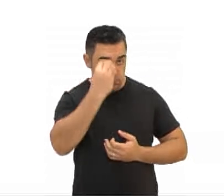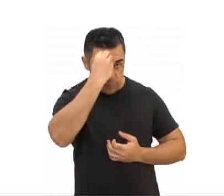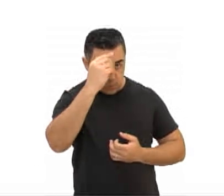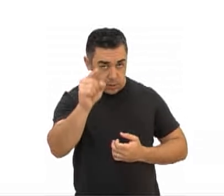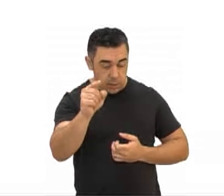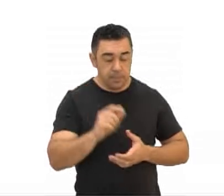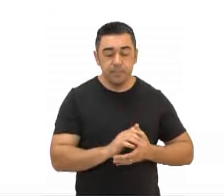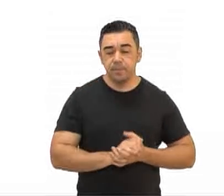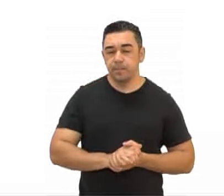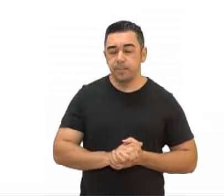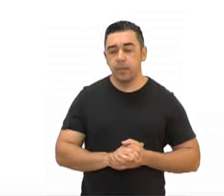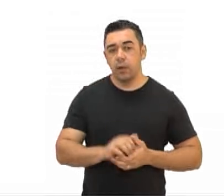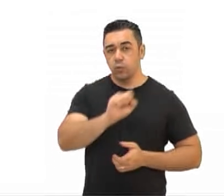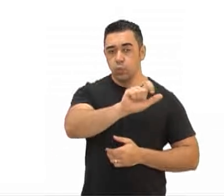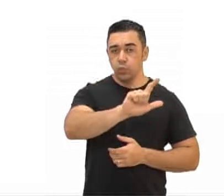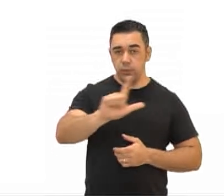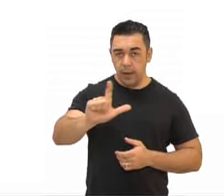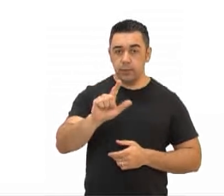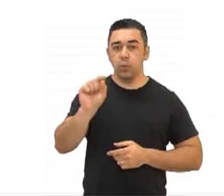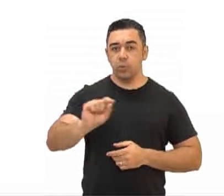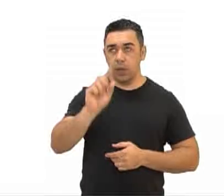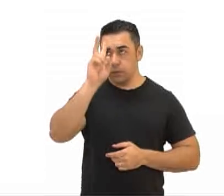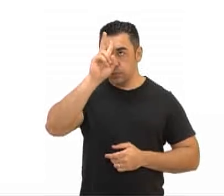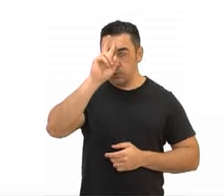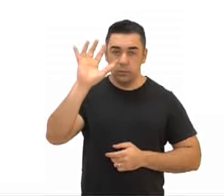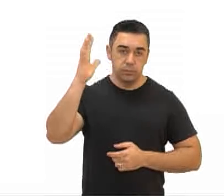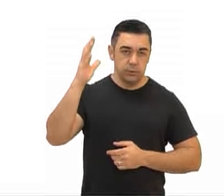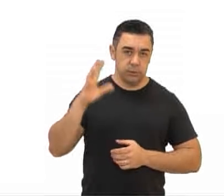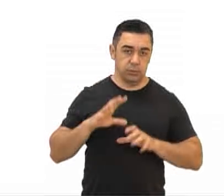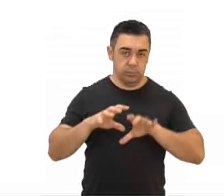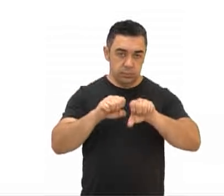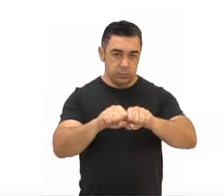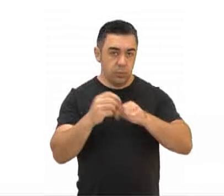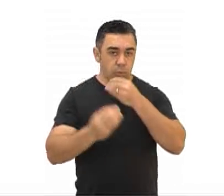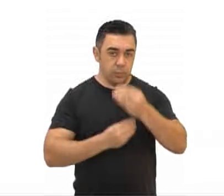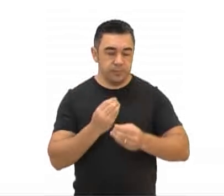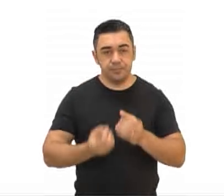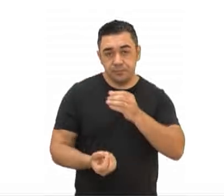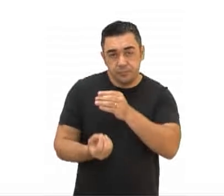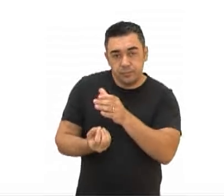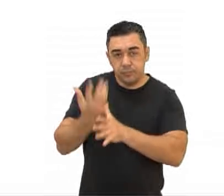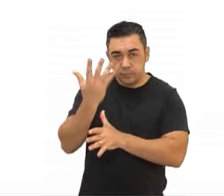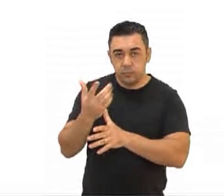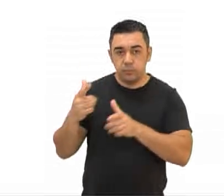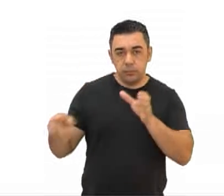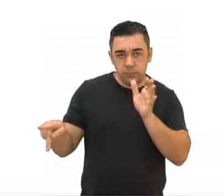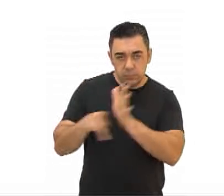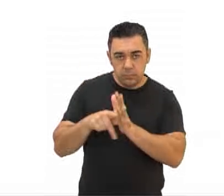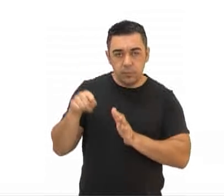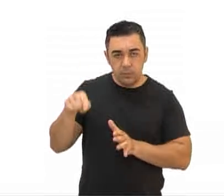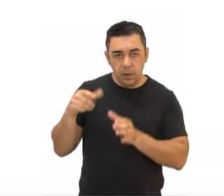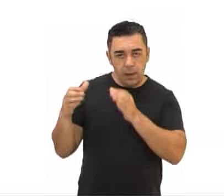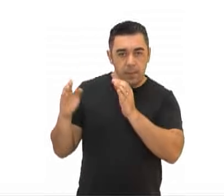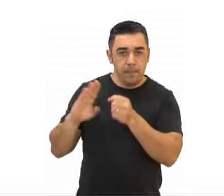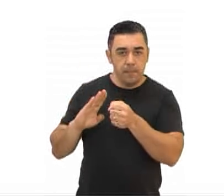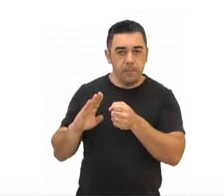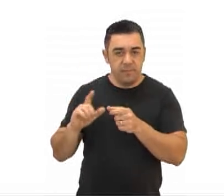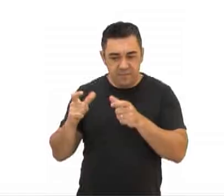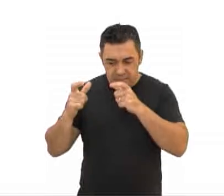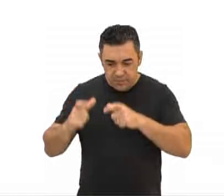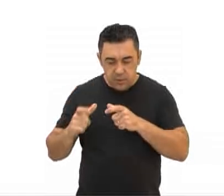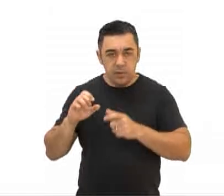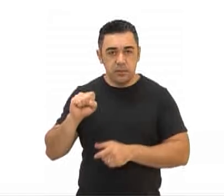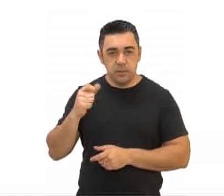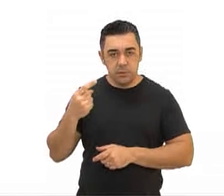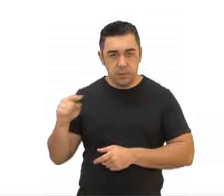isso, pessoal. Região Sudeste, historicamente ocupada de que forma? Fundação da Vila de São Vicente, ali no litoral,